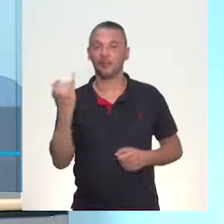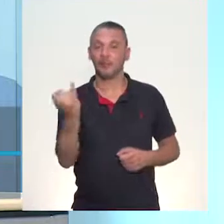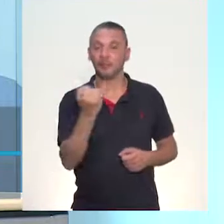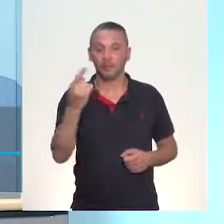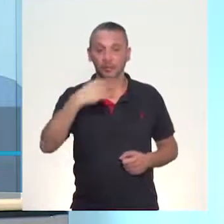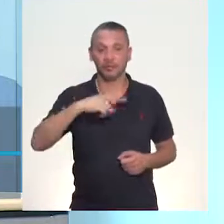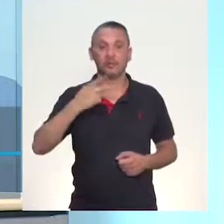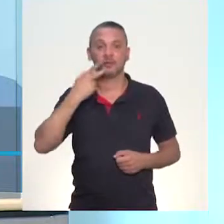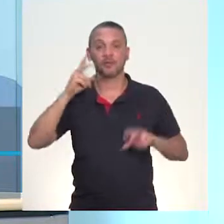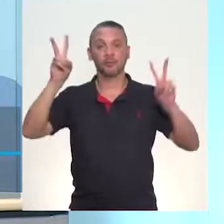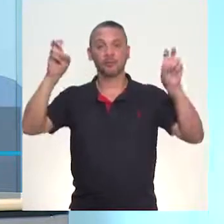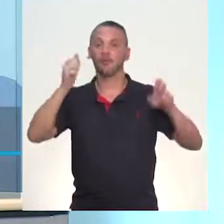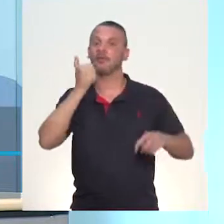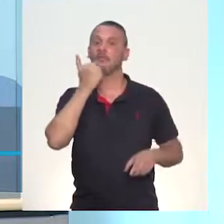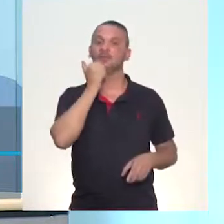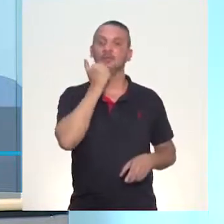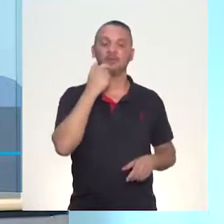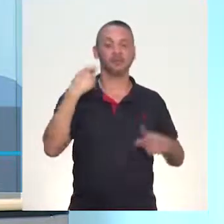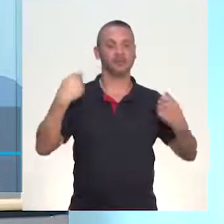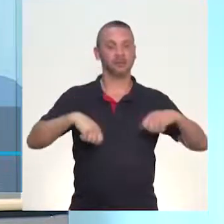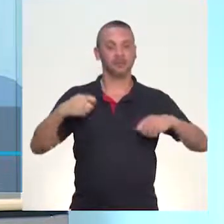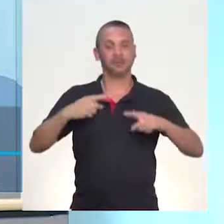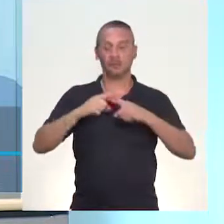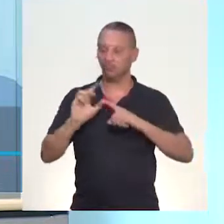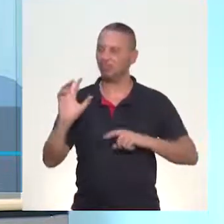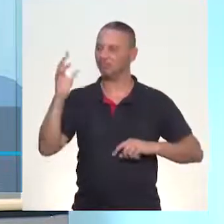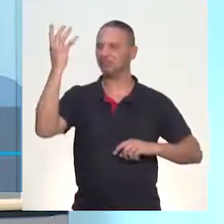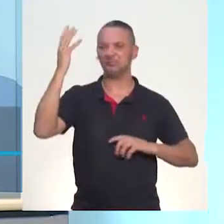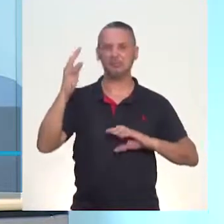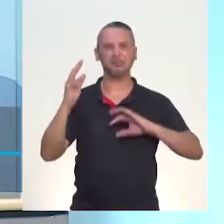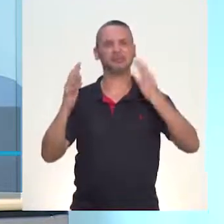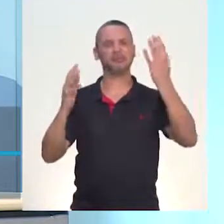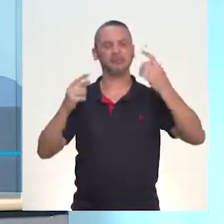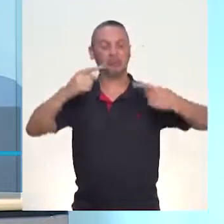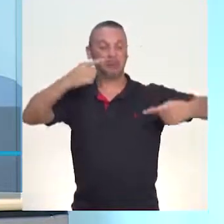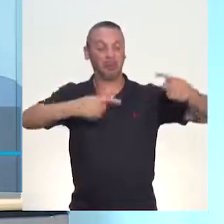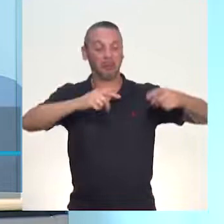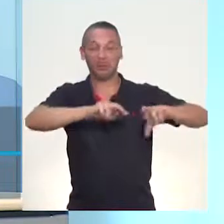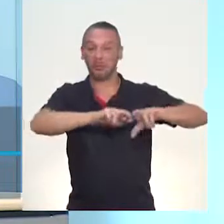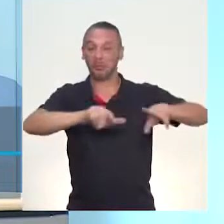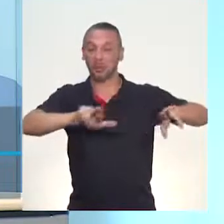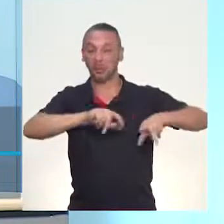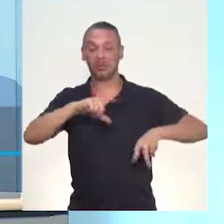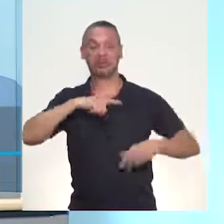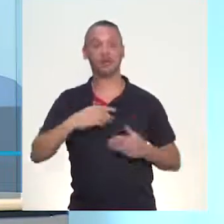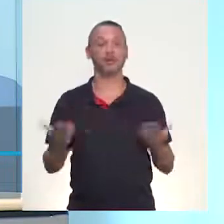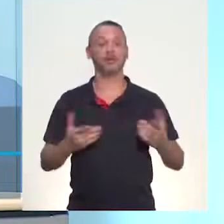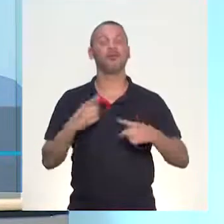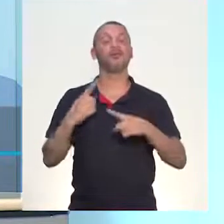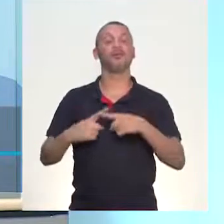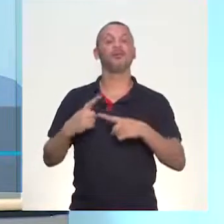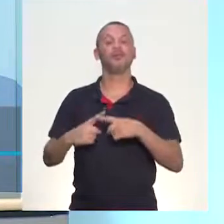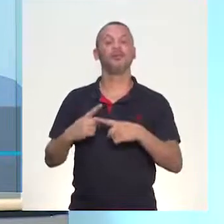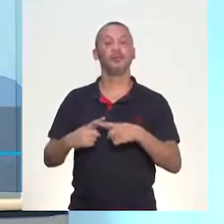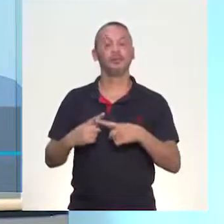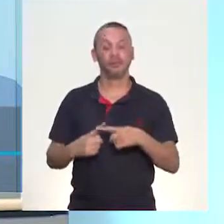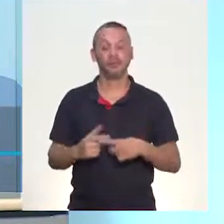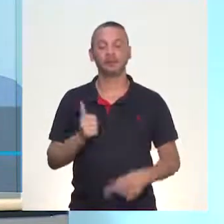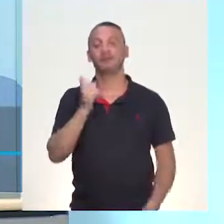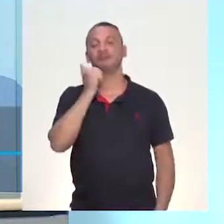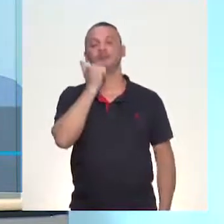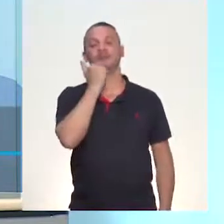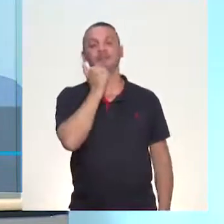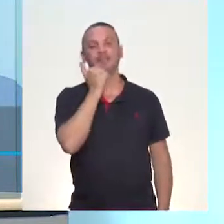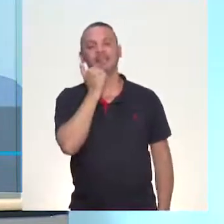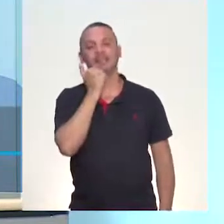a gente falar de ciência, sim, em vista de todos os acontecimentos políticos que nós estamos vivendo hoje. Por quê? Porque é a ciência que